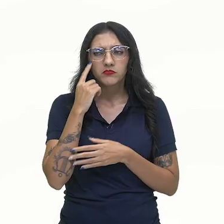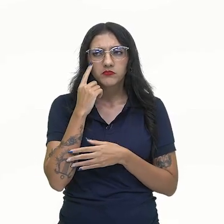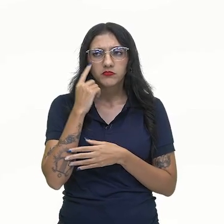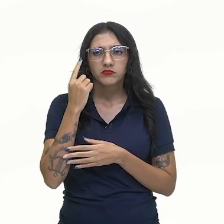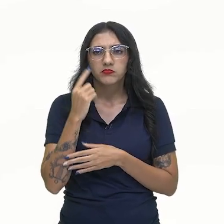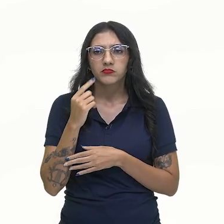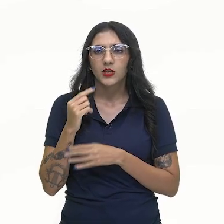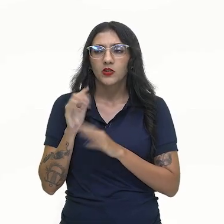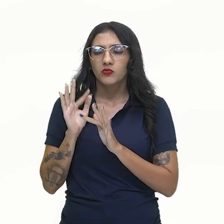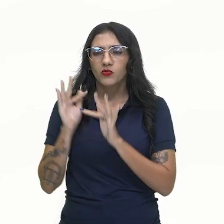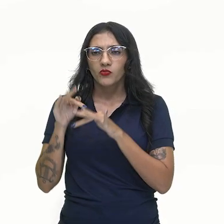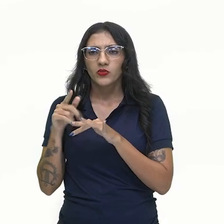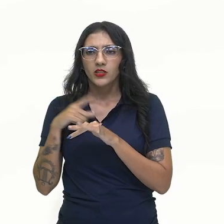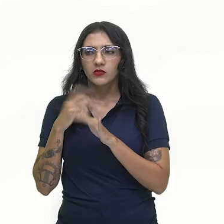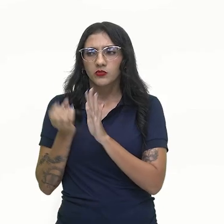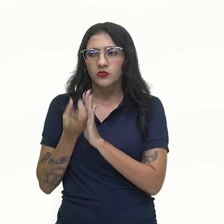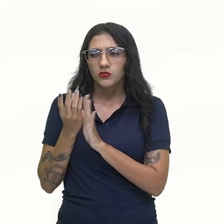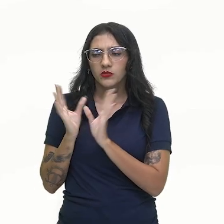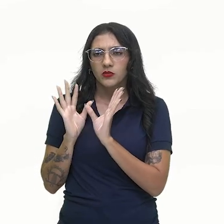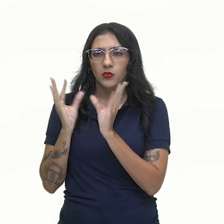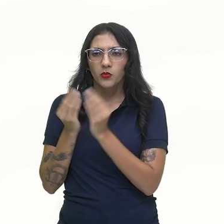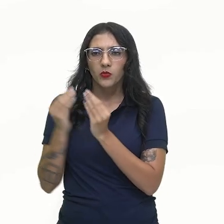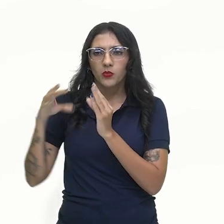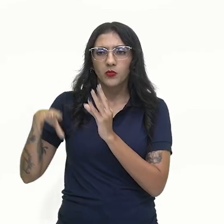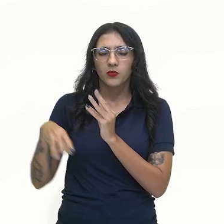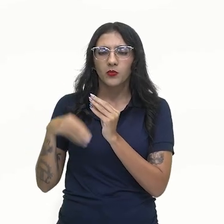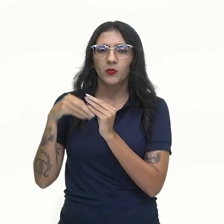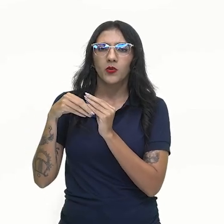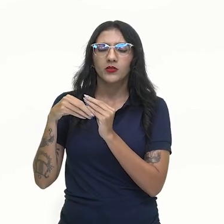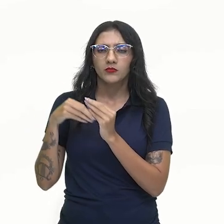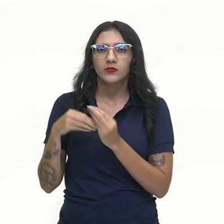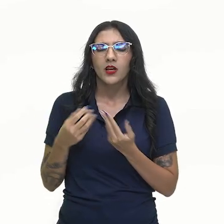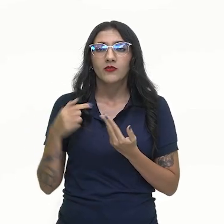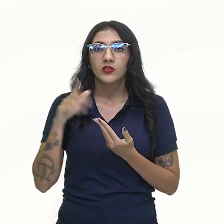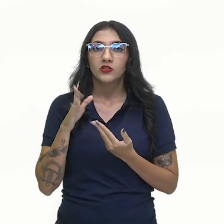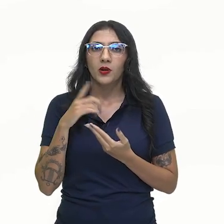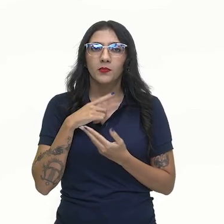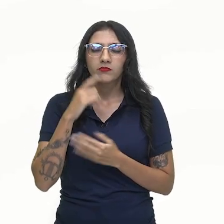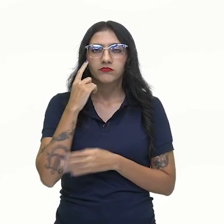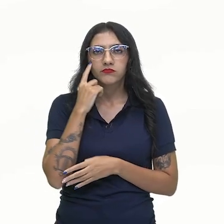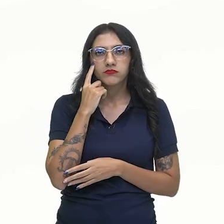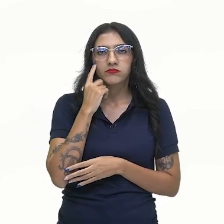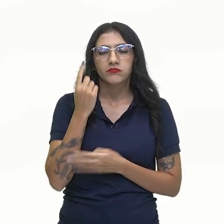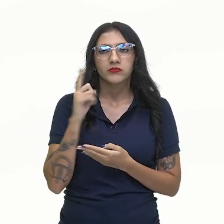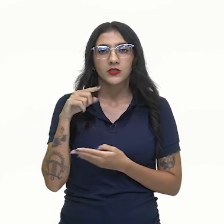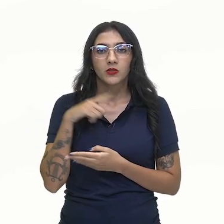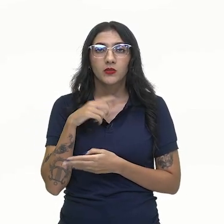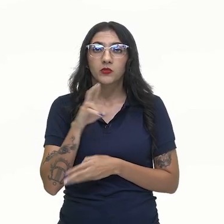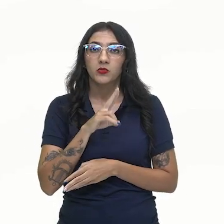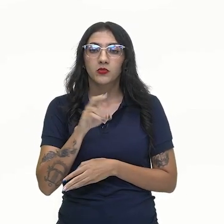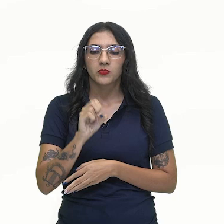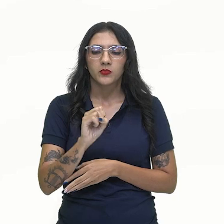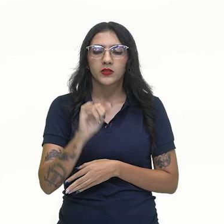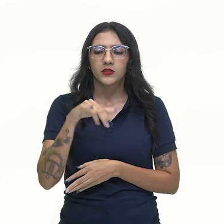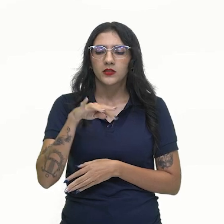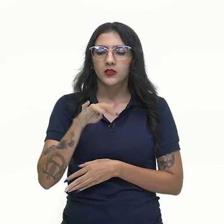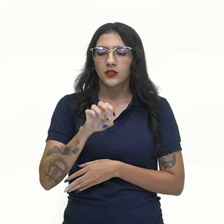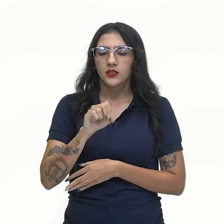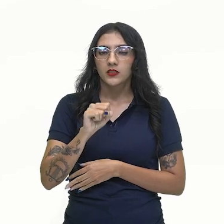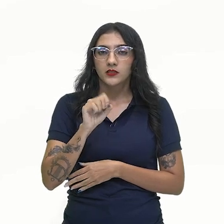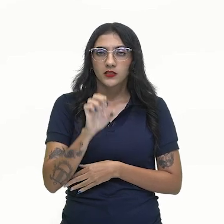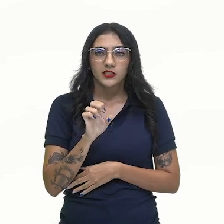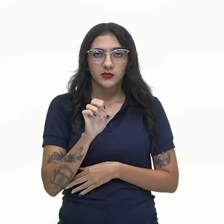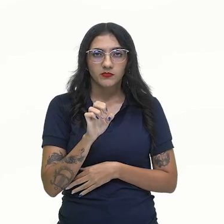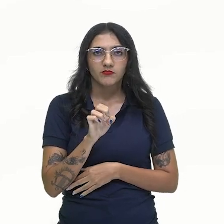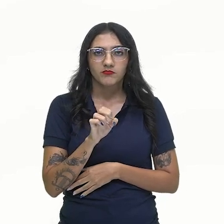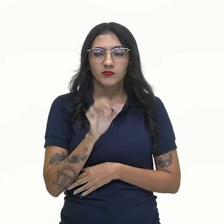E o produto é uma substância composta, aí você já pensa, caramba, isso aí é uma síntese, está ocorrendo uma reação